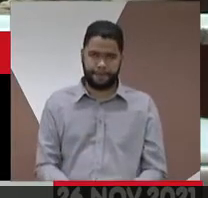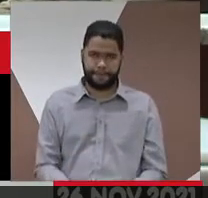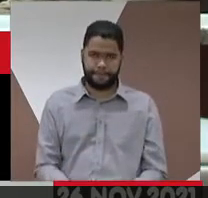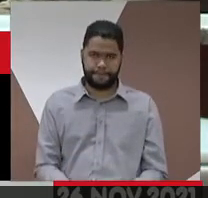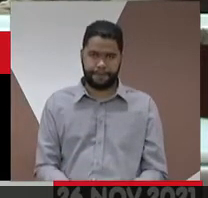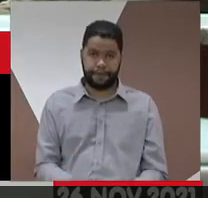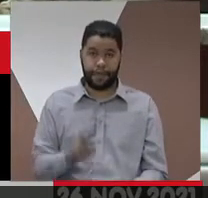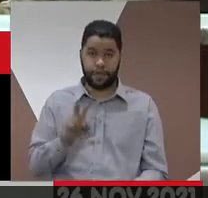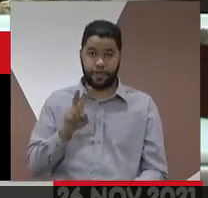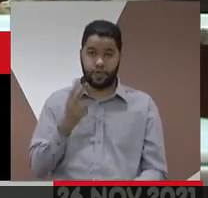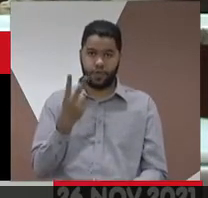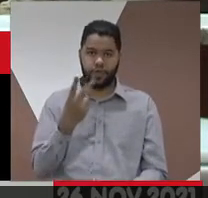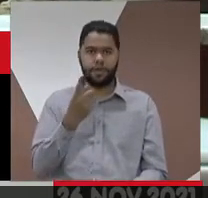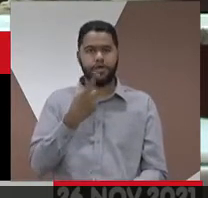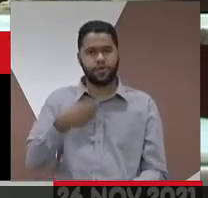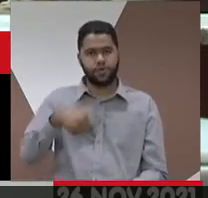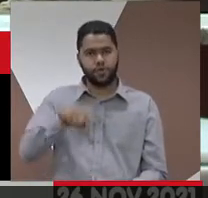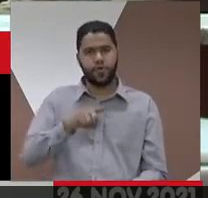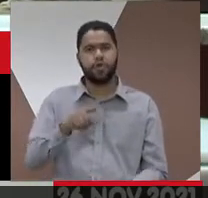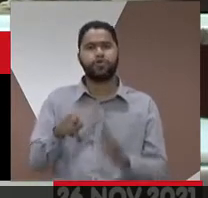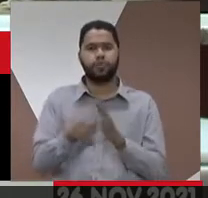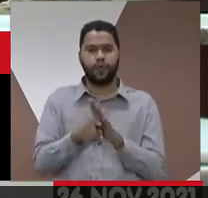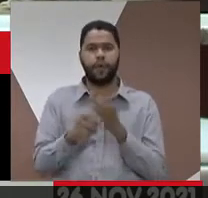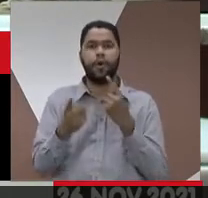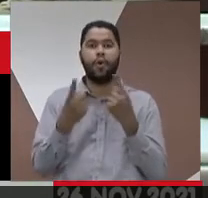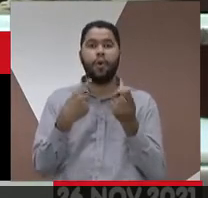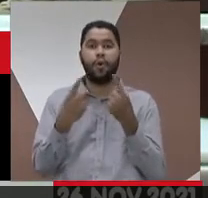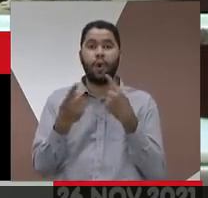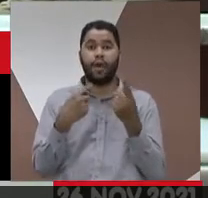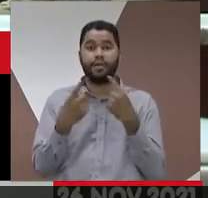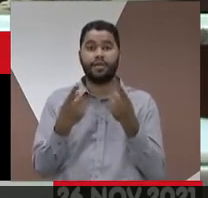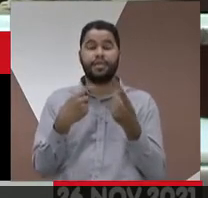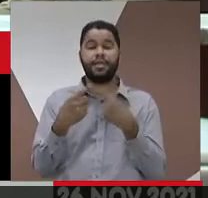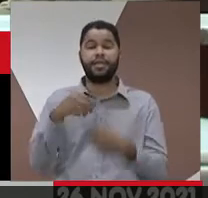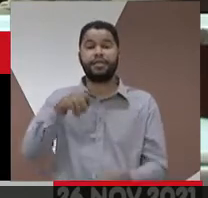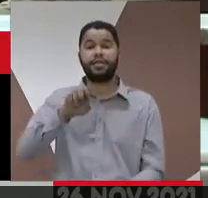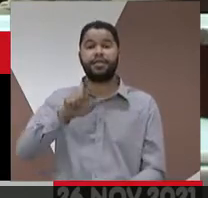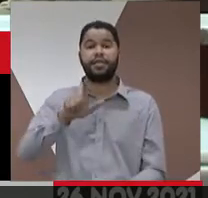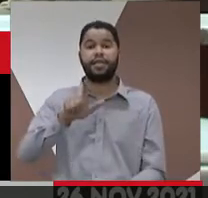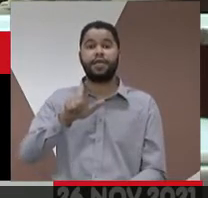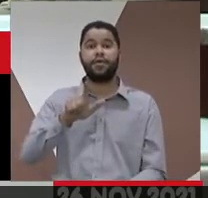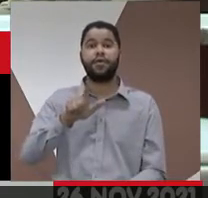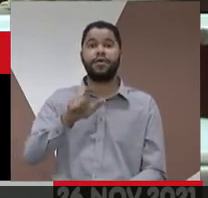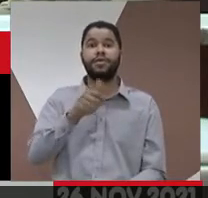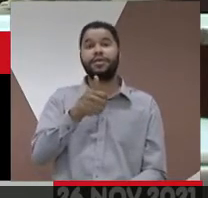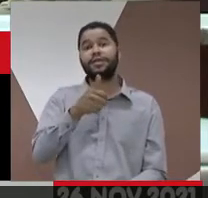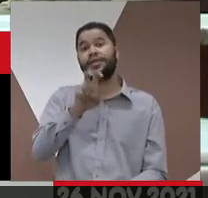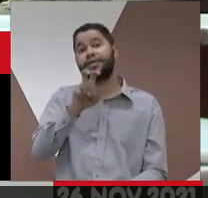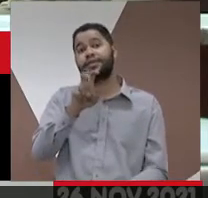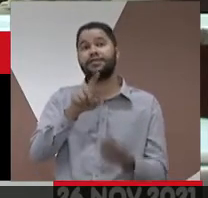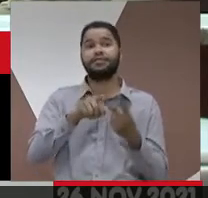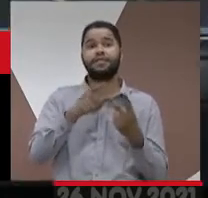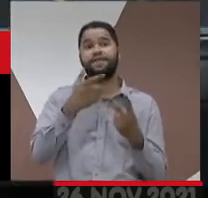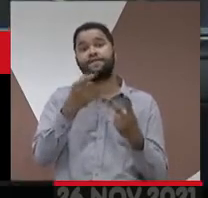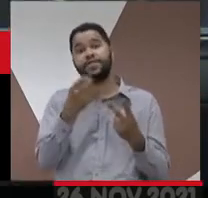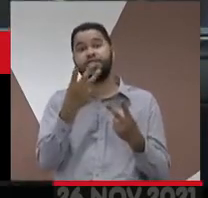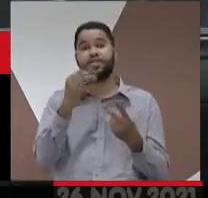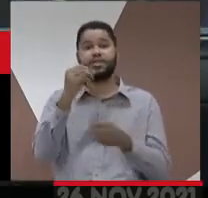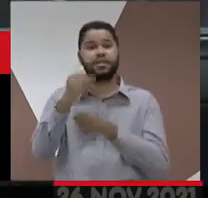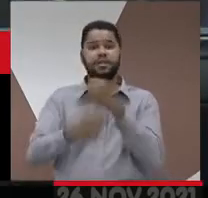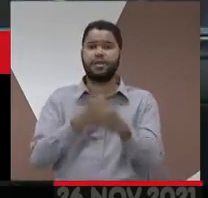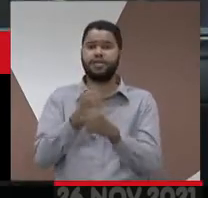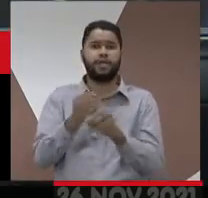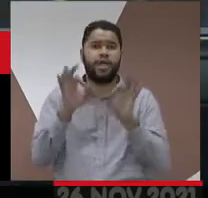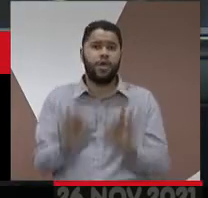dupla. Nós vamos ter o anel rodoviário 2 daqui a 15, 20, 30 anos. Isso é